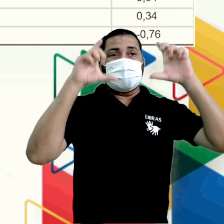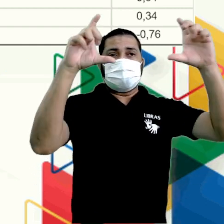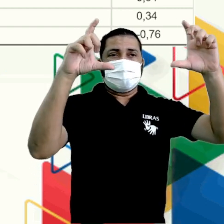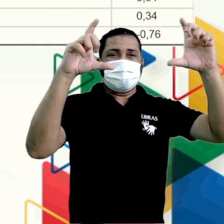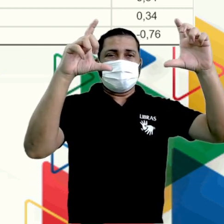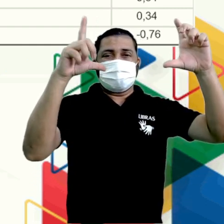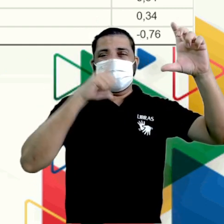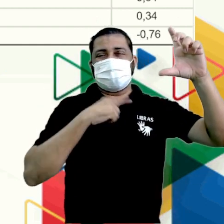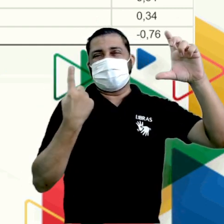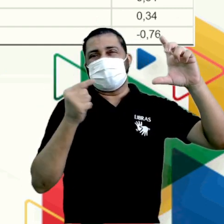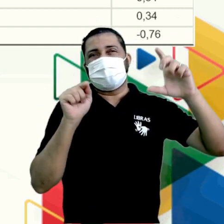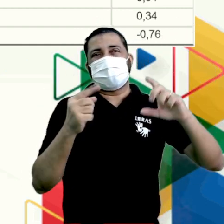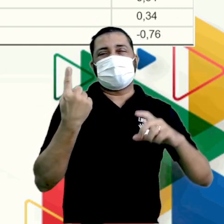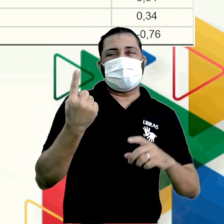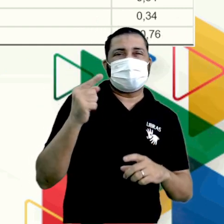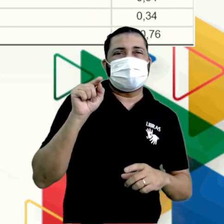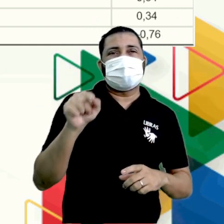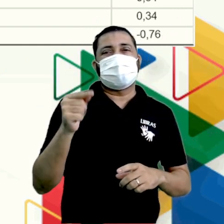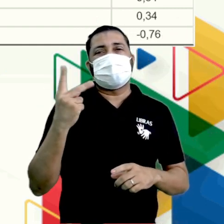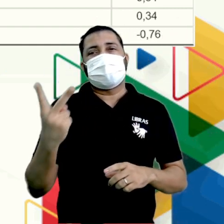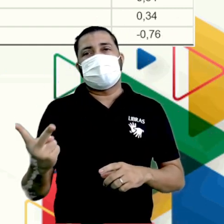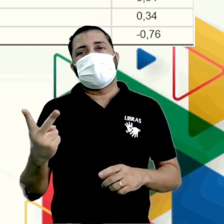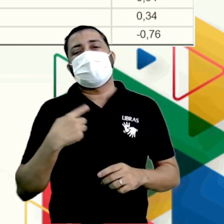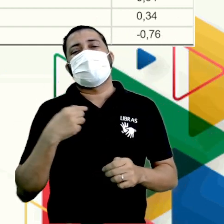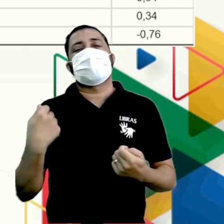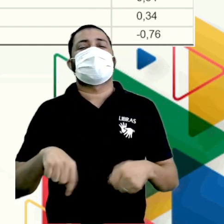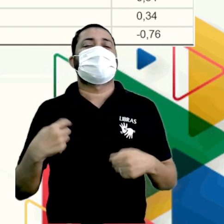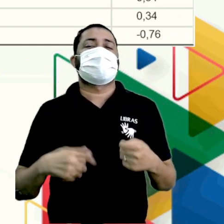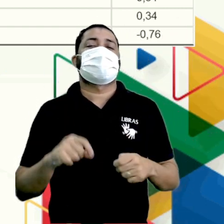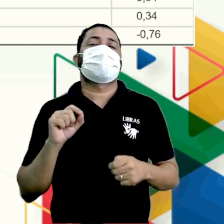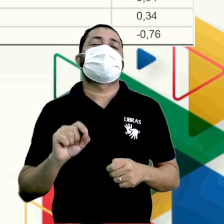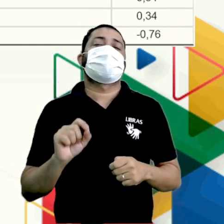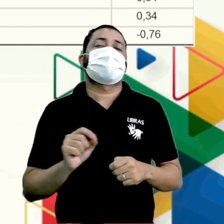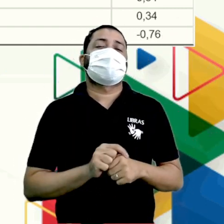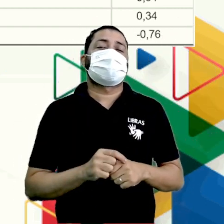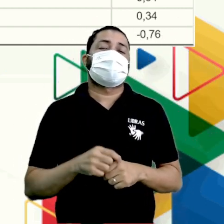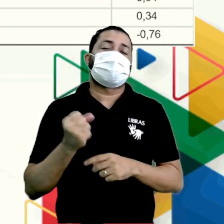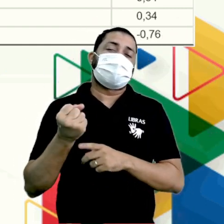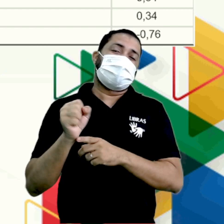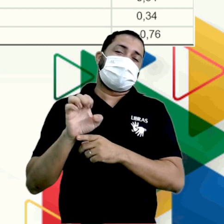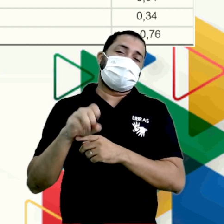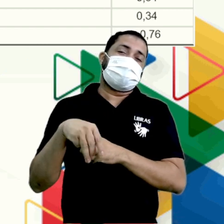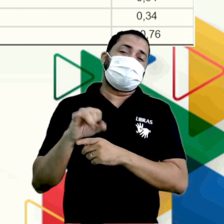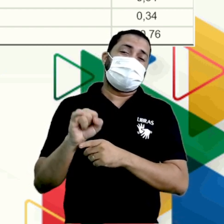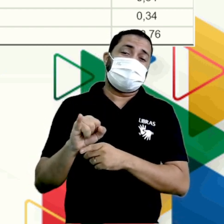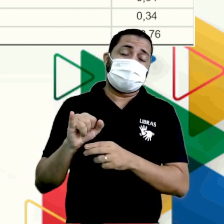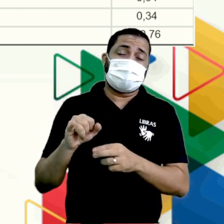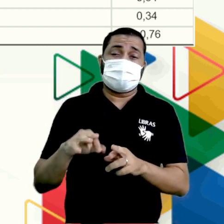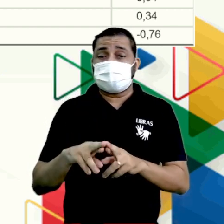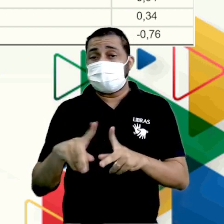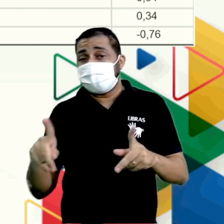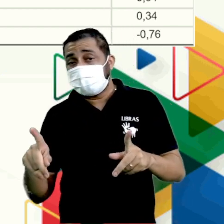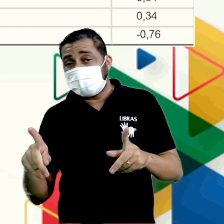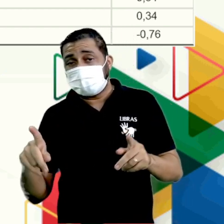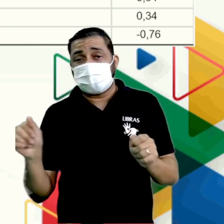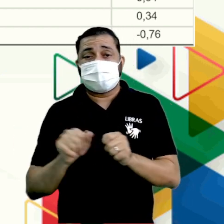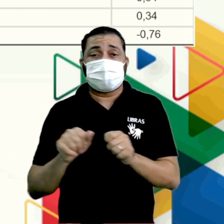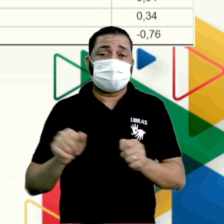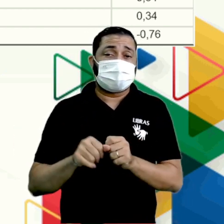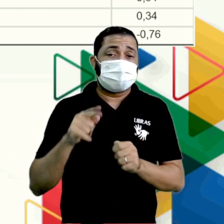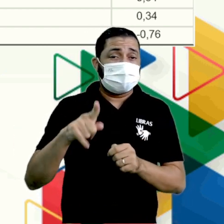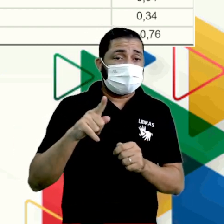com 1.1, 1.2 volts, o que eu vou precisar? Semicélulas diferentes para fazer aquele